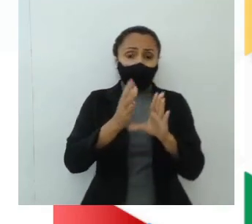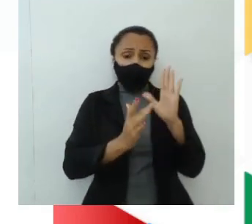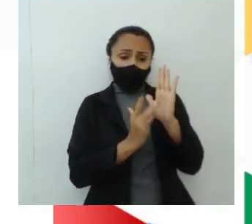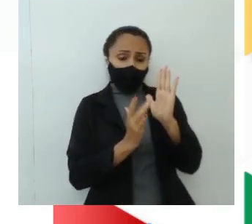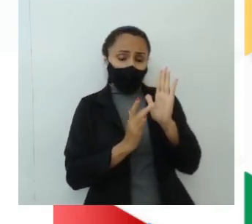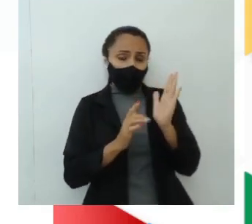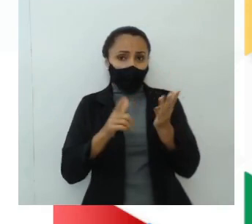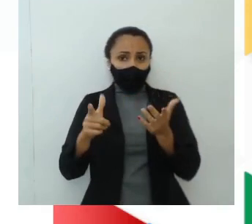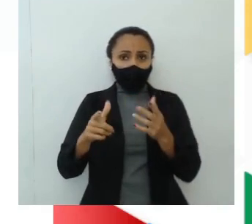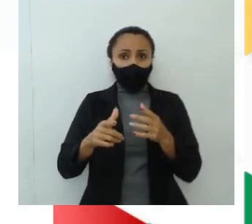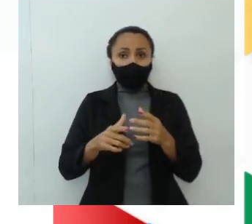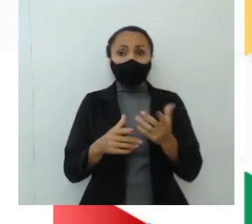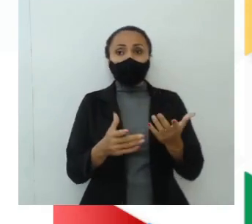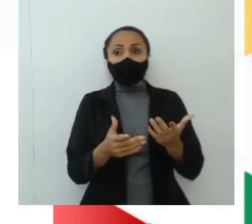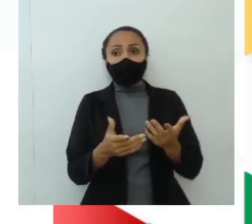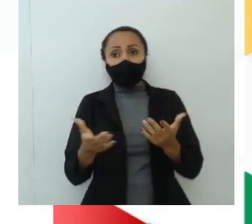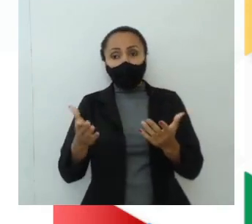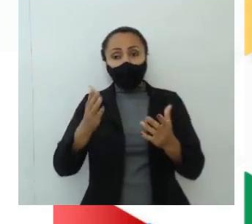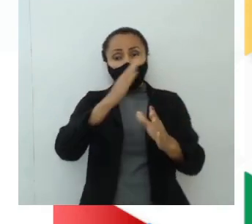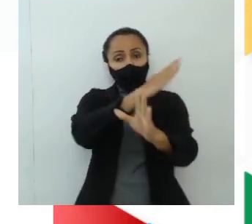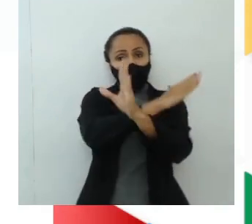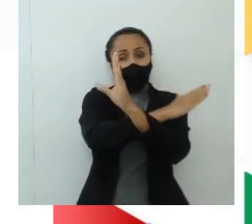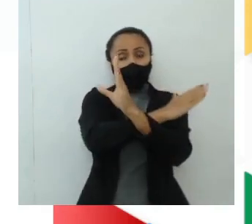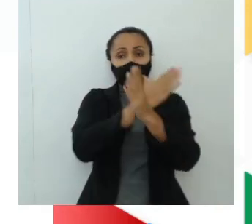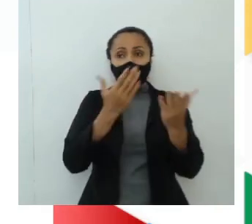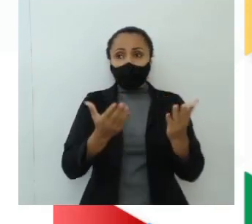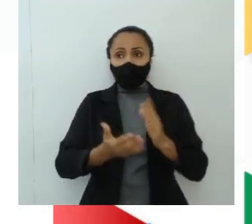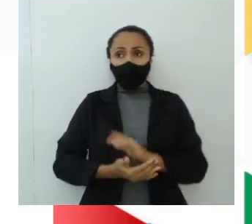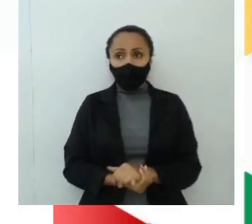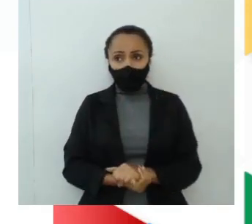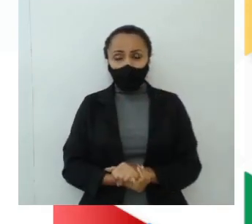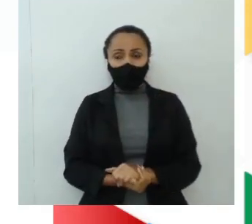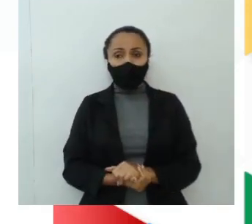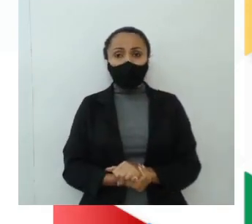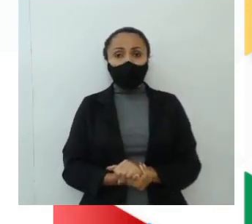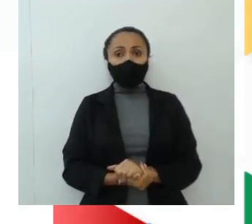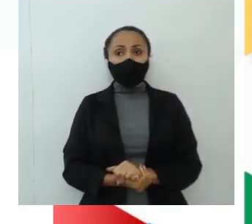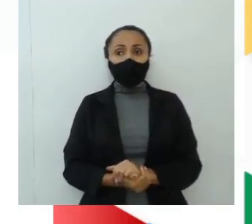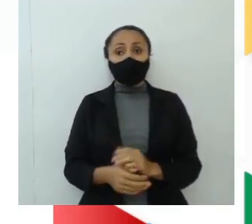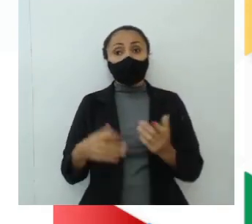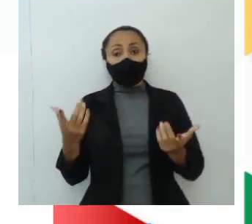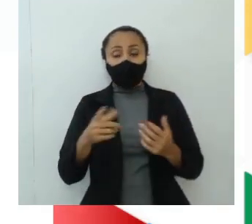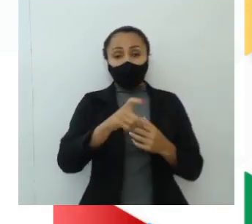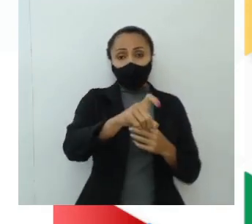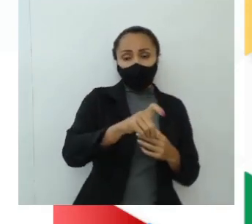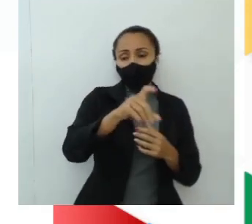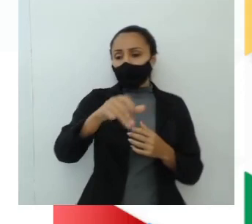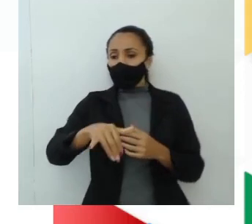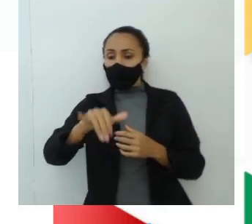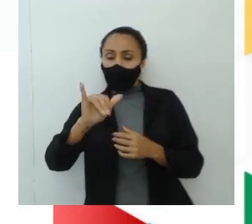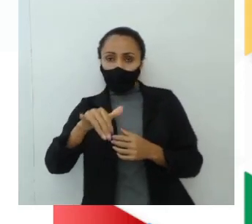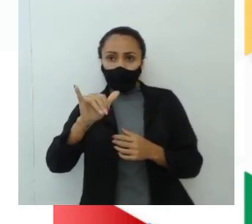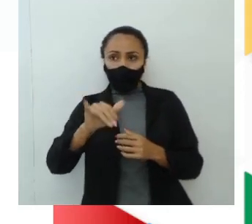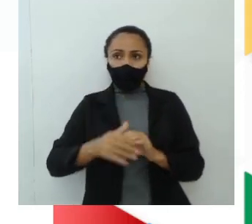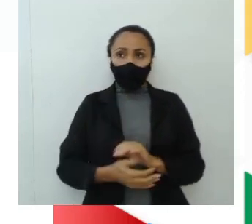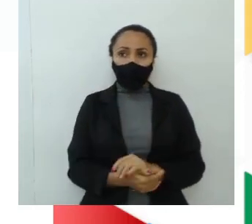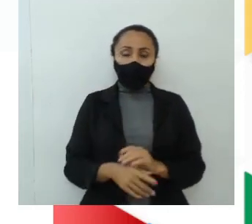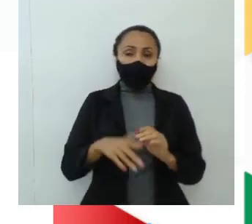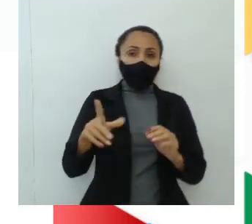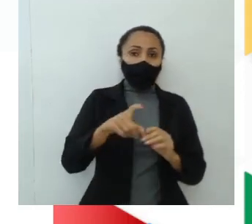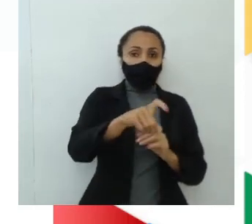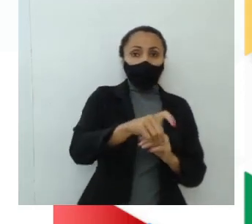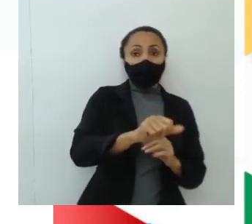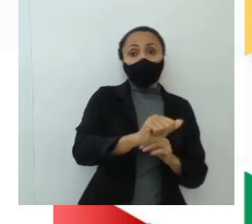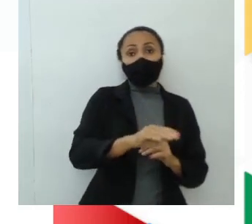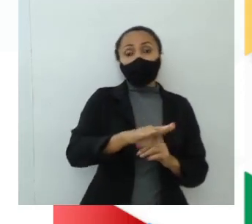parte estrutural do plano cartesiano. E eu já deixei a imagem para você do X e Y, abscissas e ordenadas, ou o